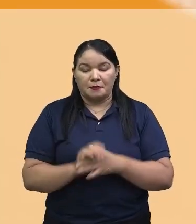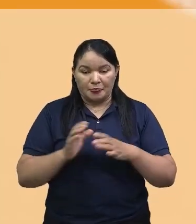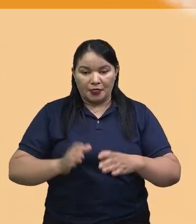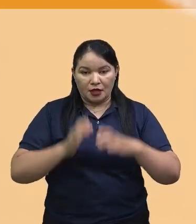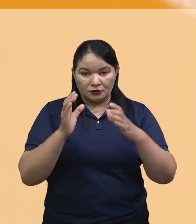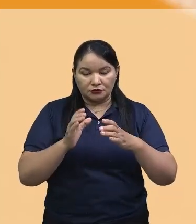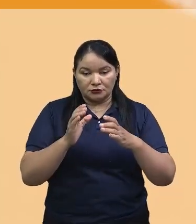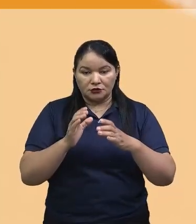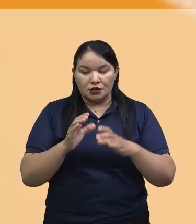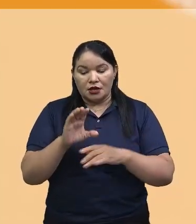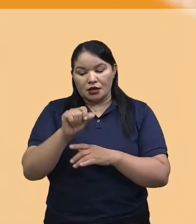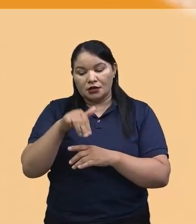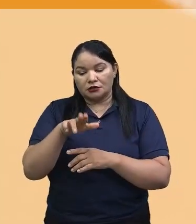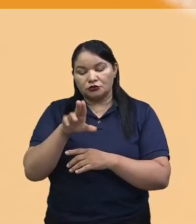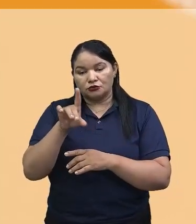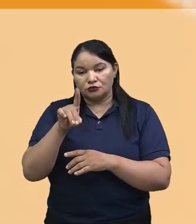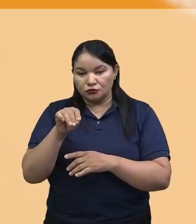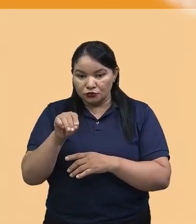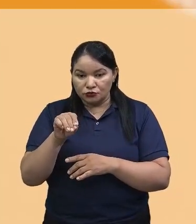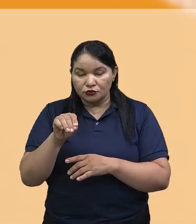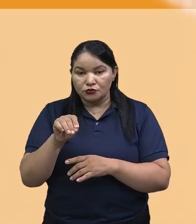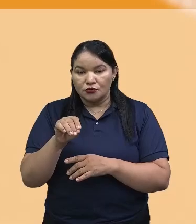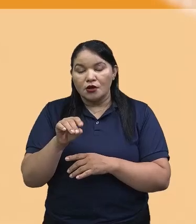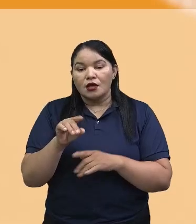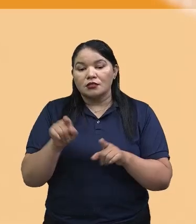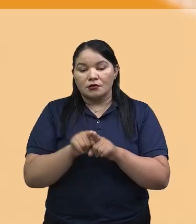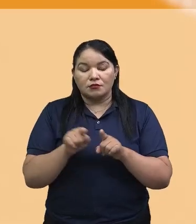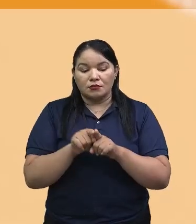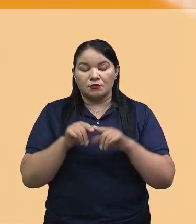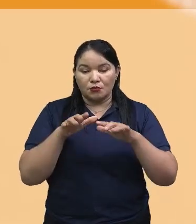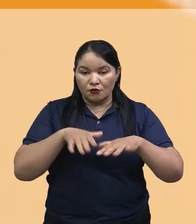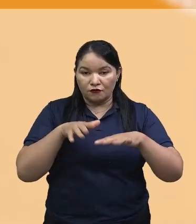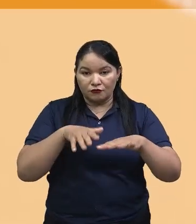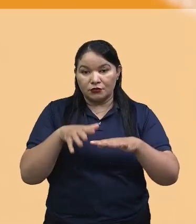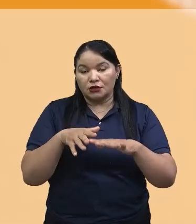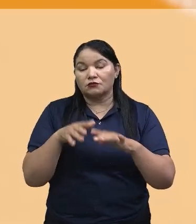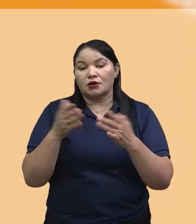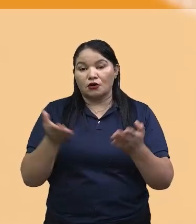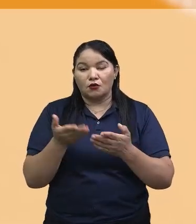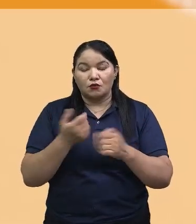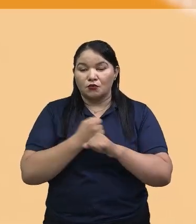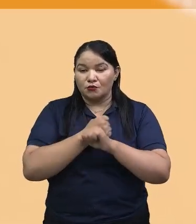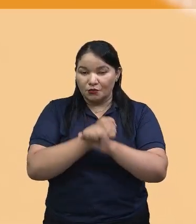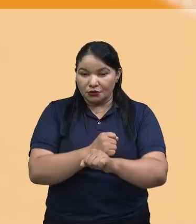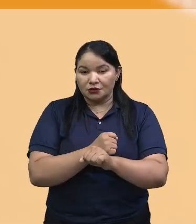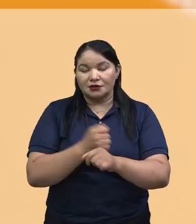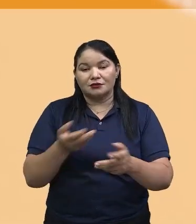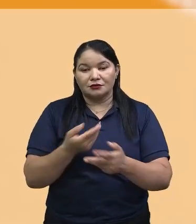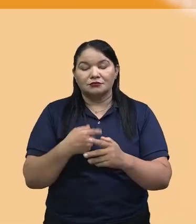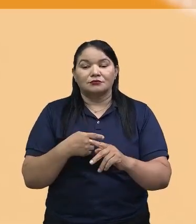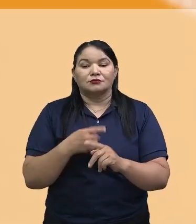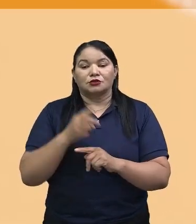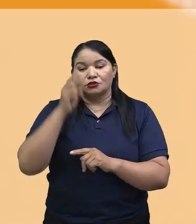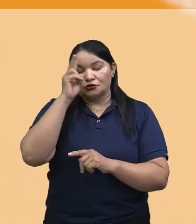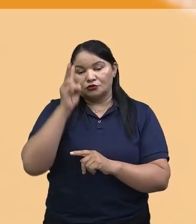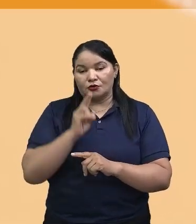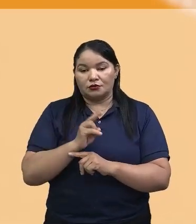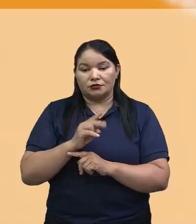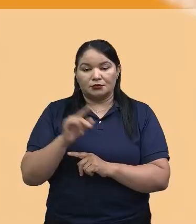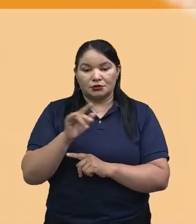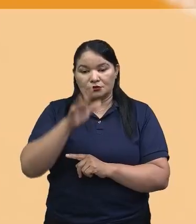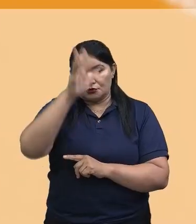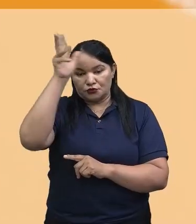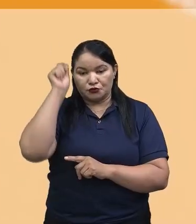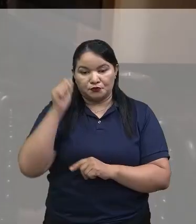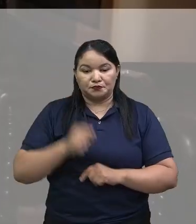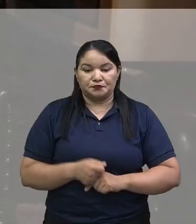Canudos que esse movimento acaba, né, se chocando com a própria história do Amazonas, como vamos verificar.